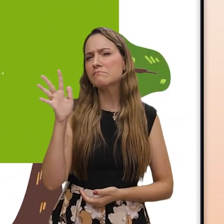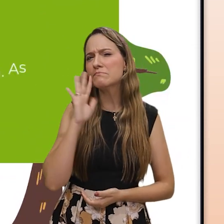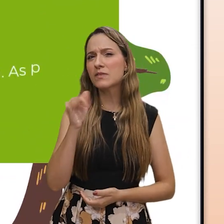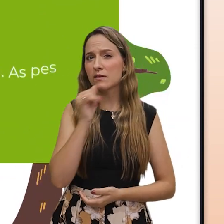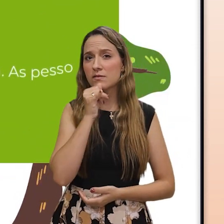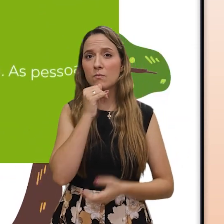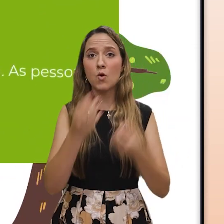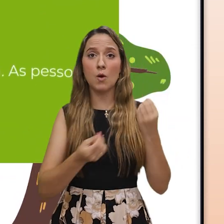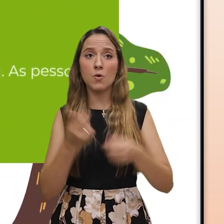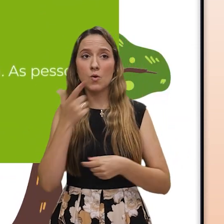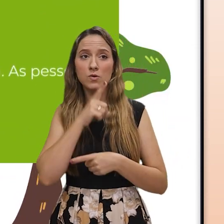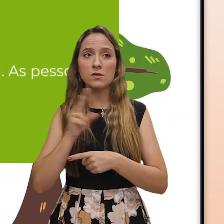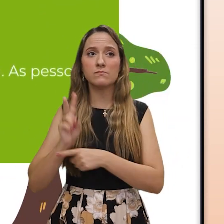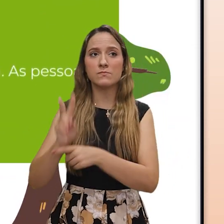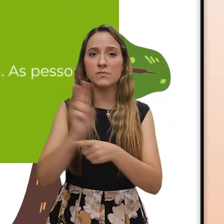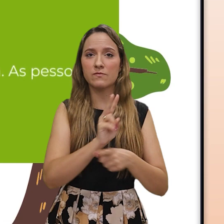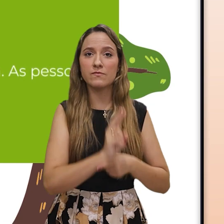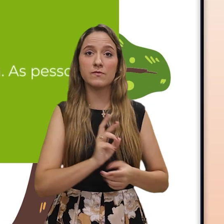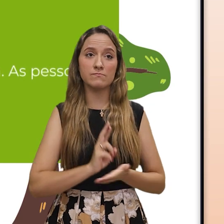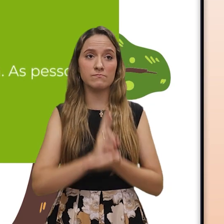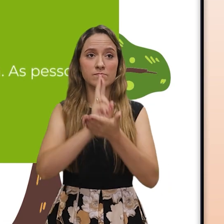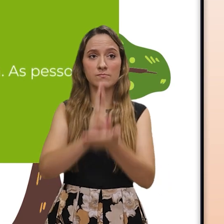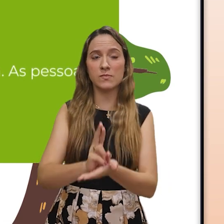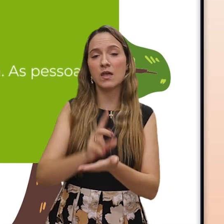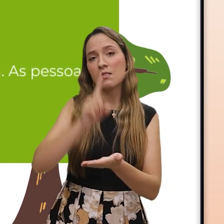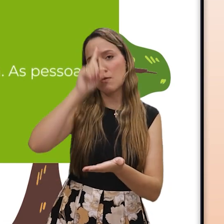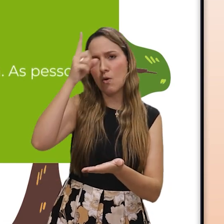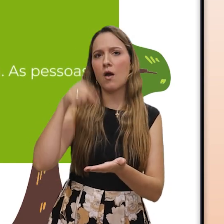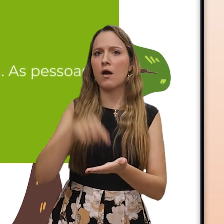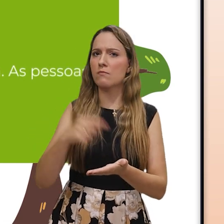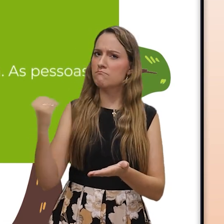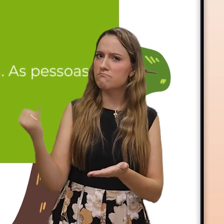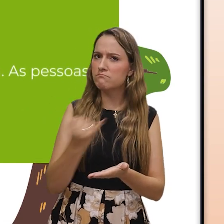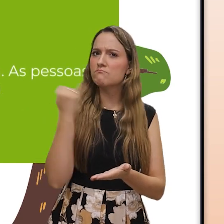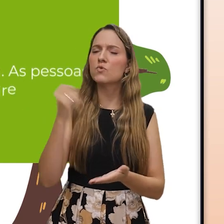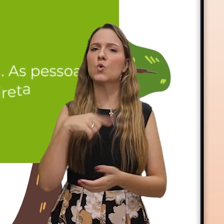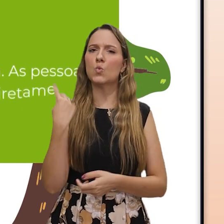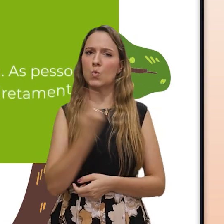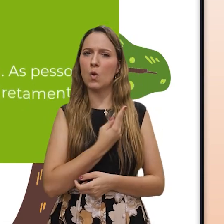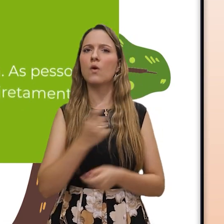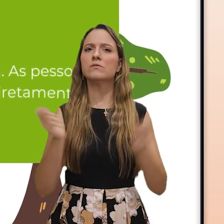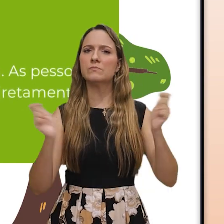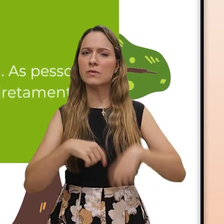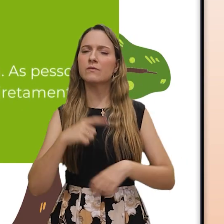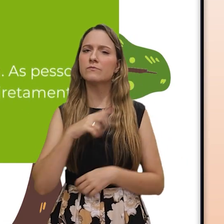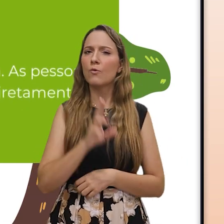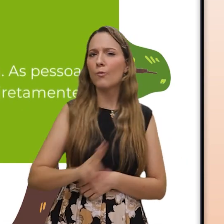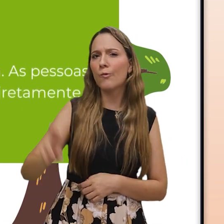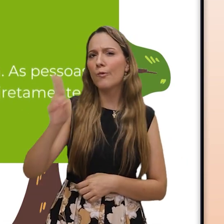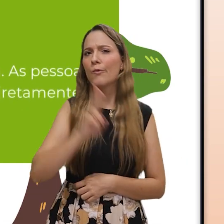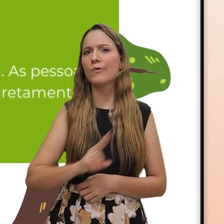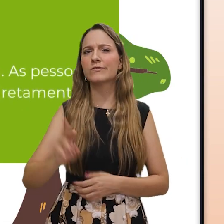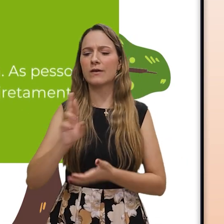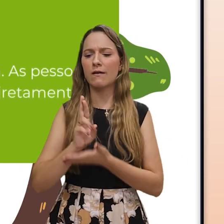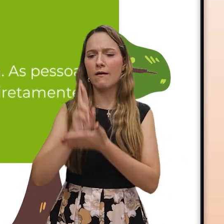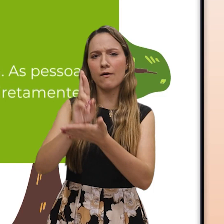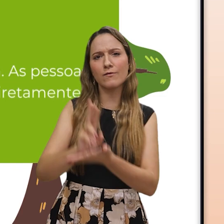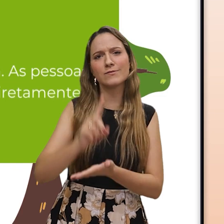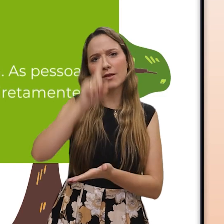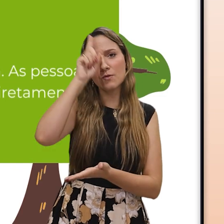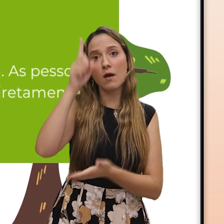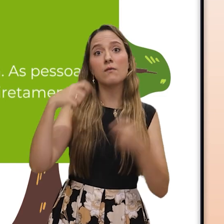recursos naturais é muito importante. Todos nós usamos, né, os recursos naturais e nós não